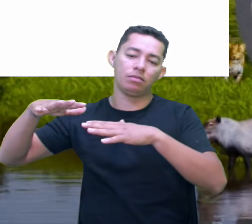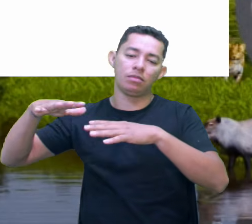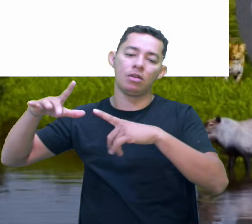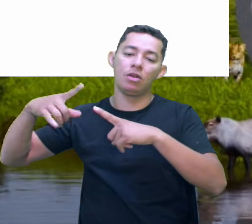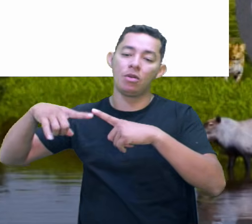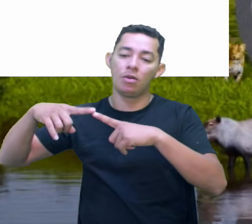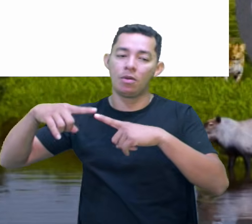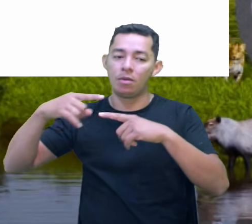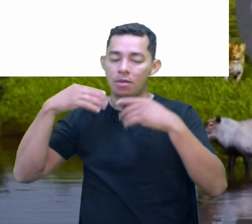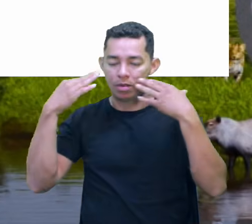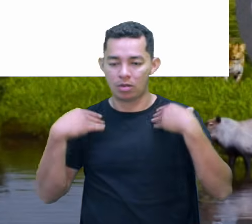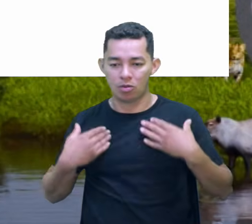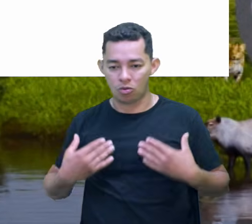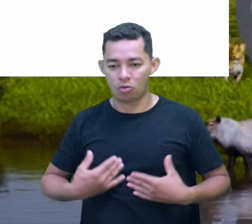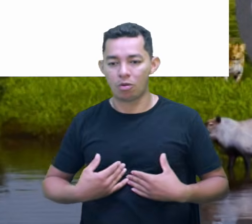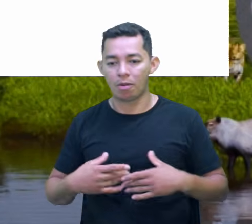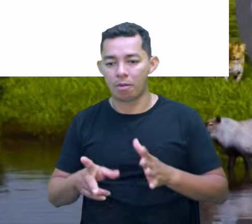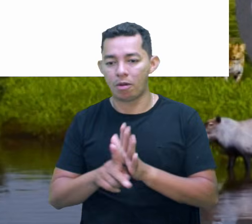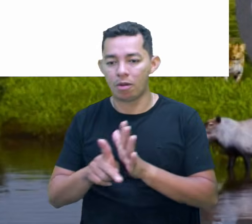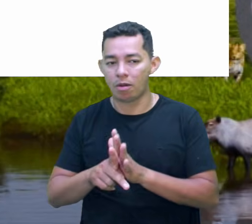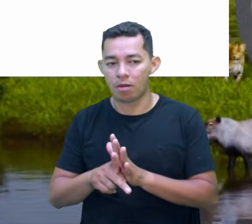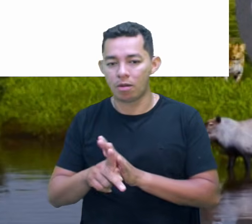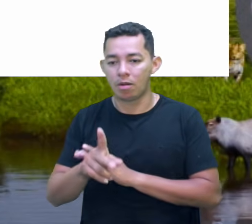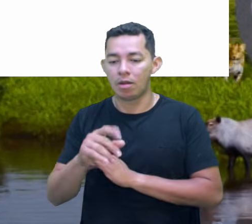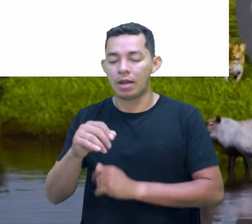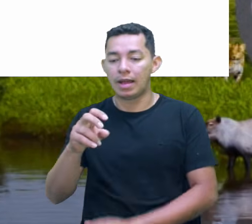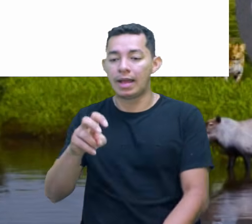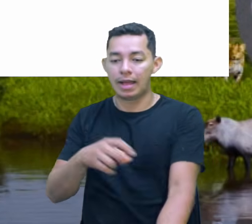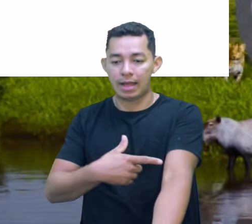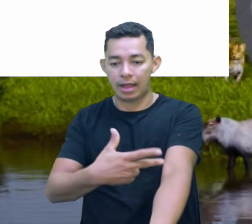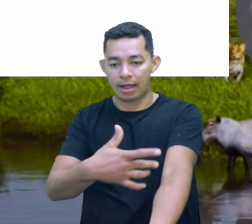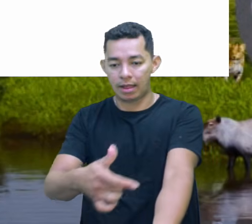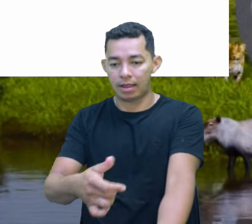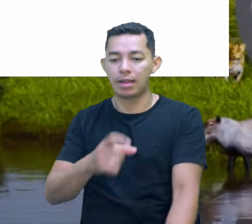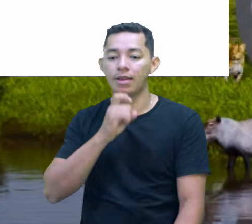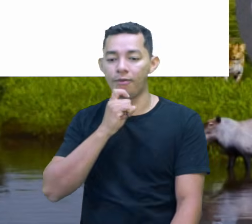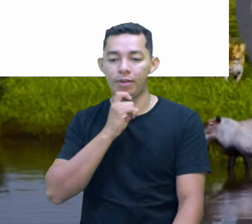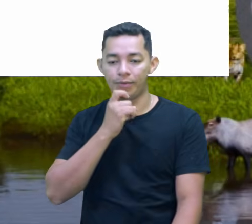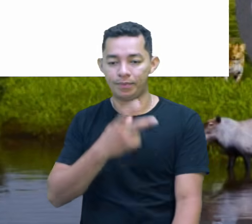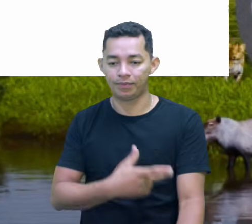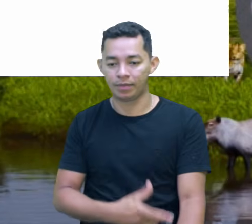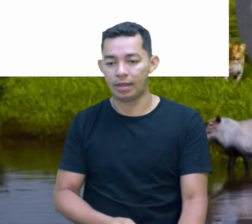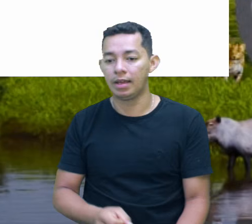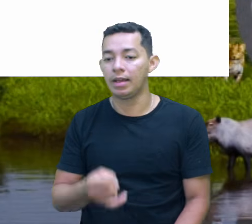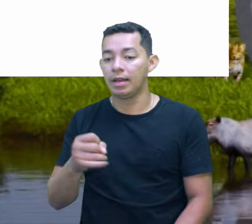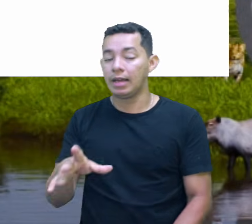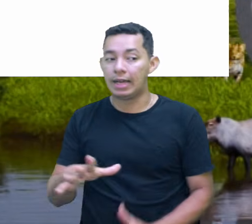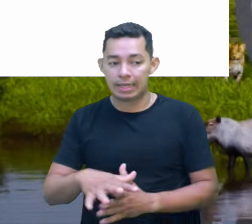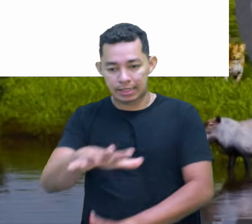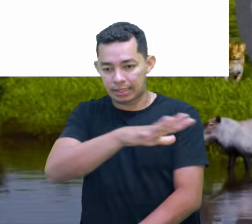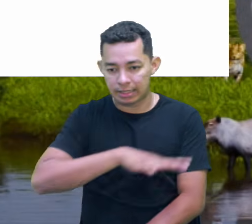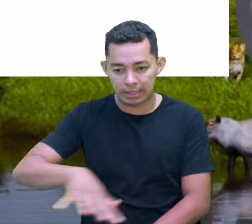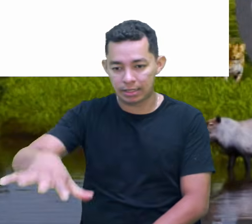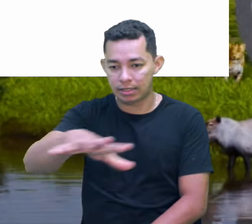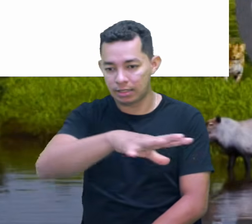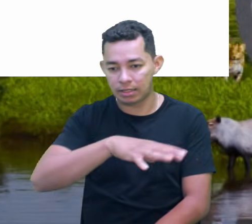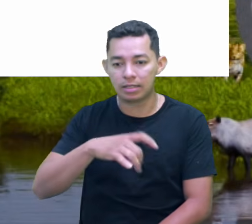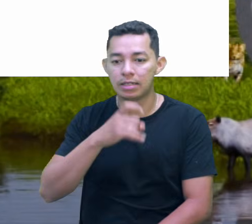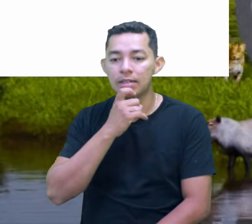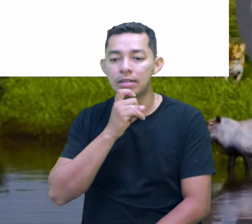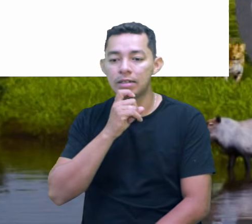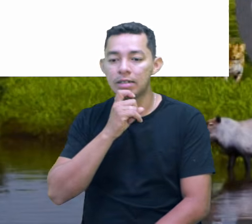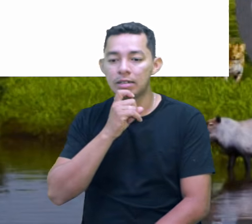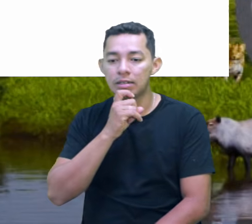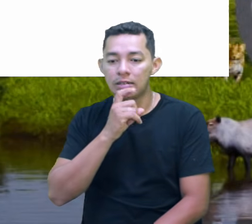têm a temperatura do corpo, eles têm um sangue frio. Então, se o ambiente estiver muito gelado ou frio,